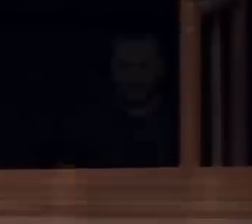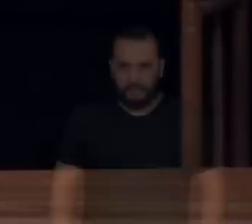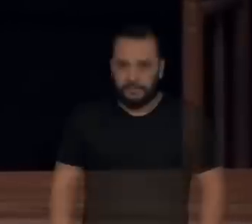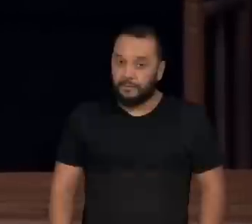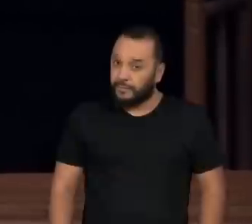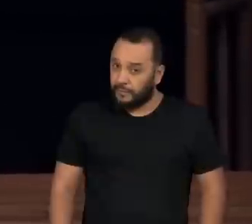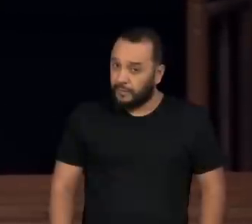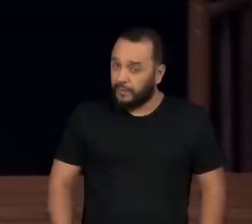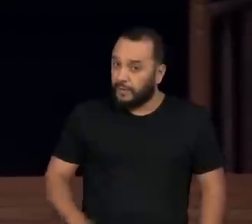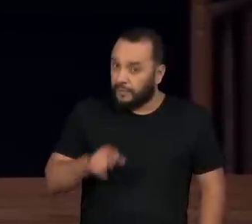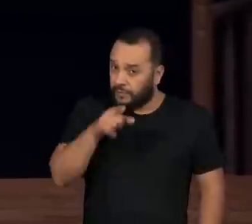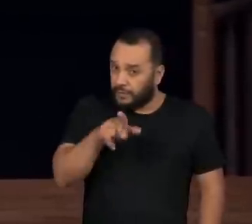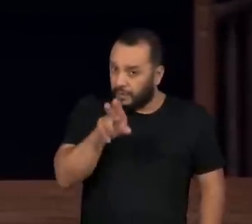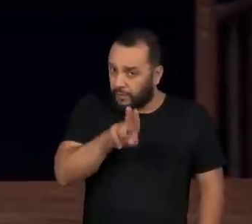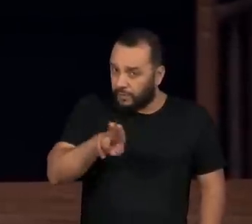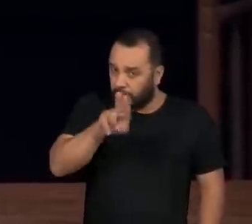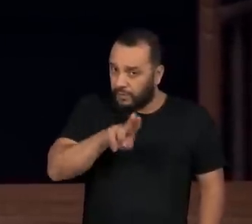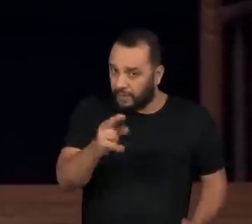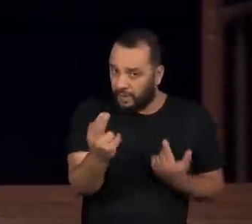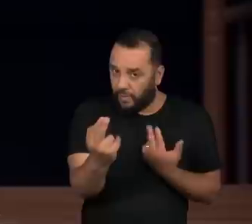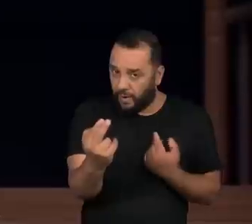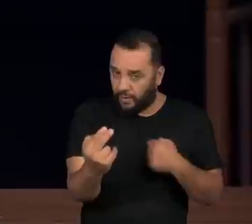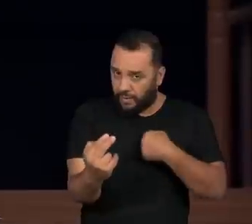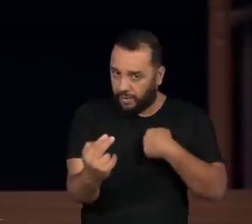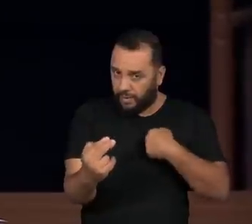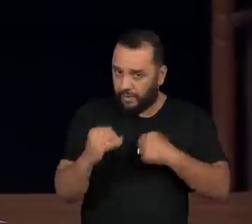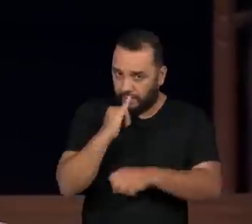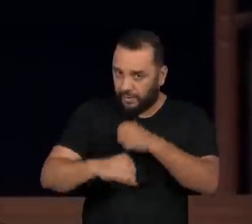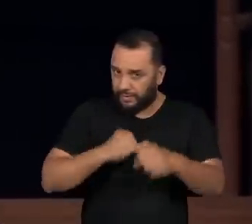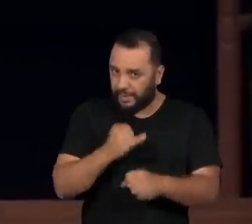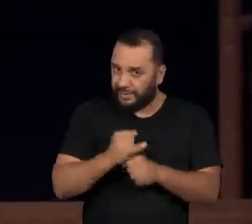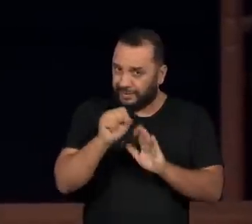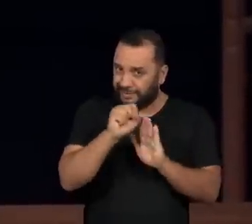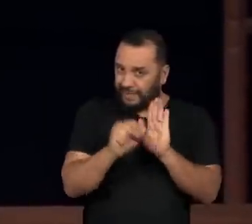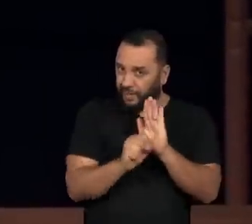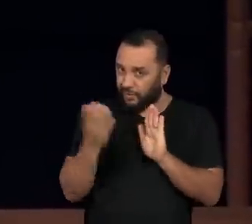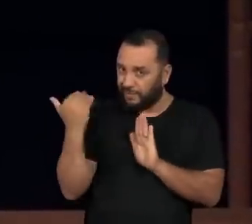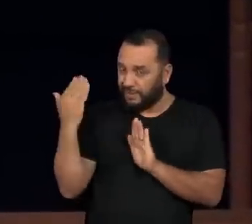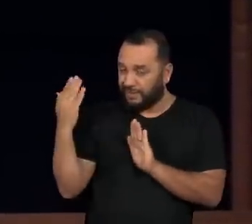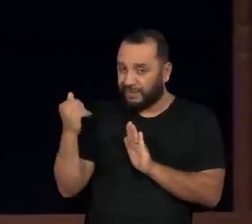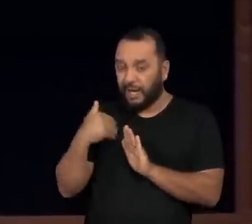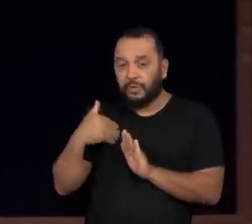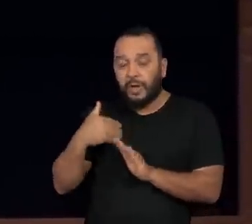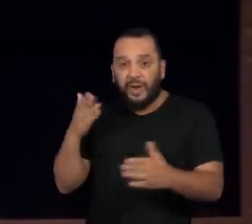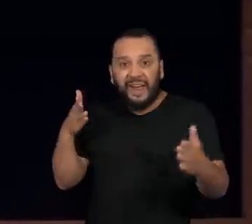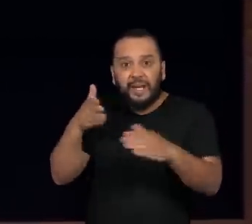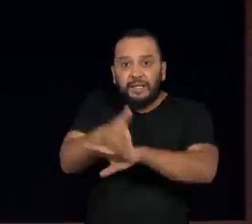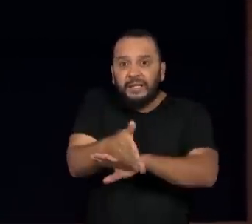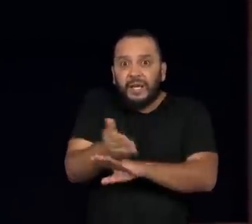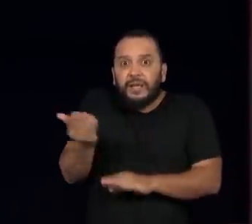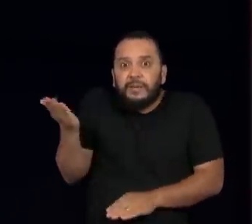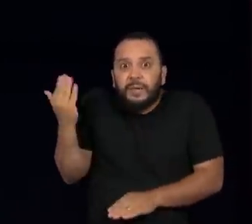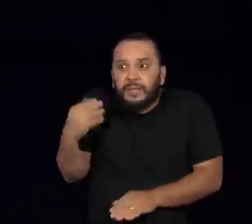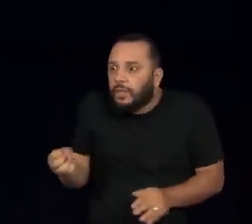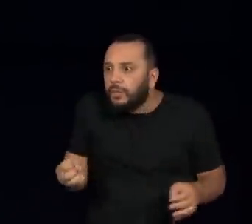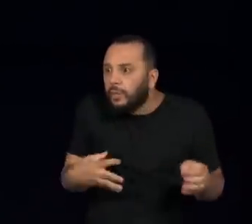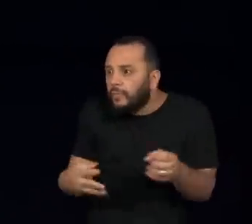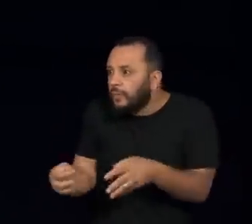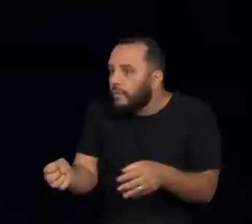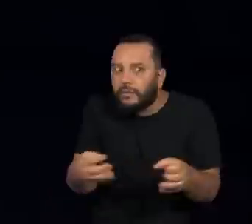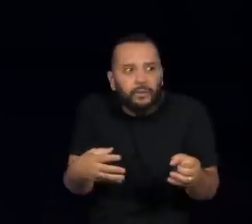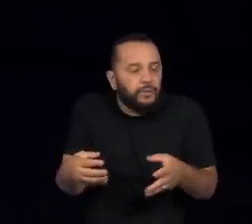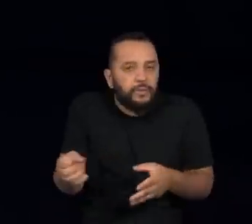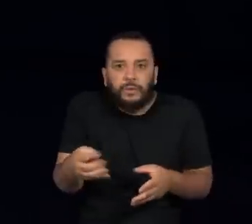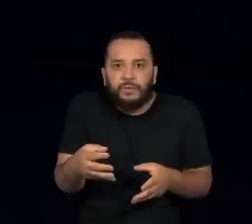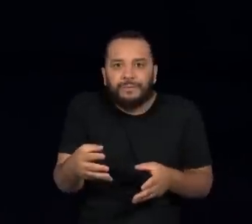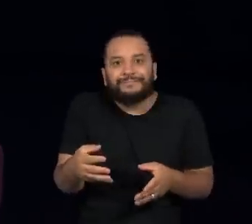quem usa como eu a internet desde o século passado costuma dizer que chegou quando tudo era mato o convidado de hoje do